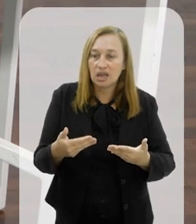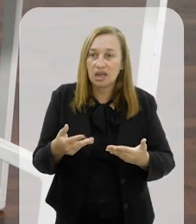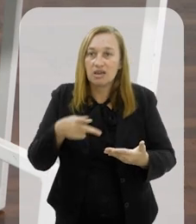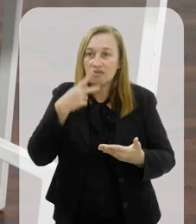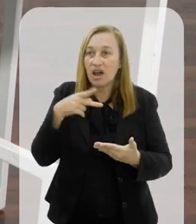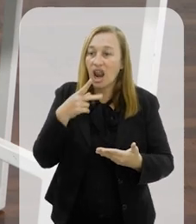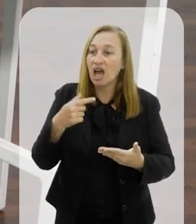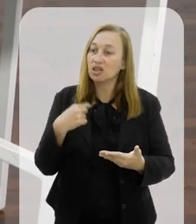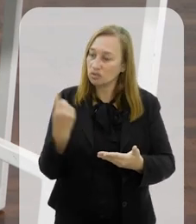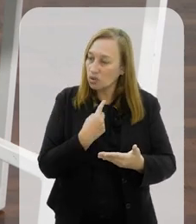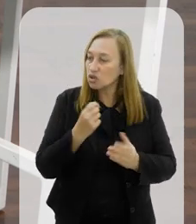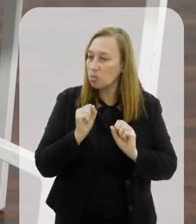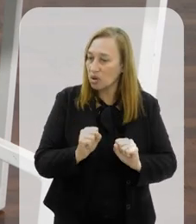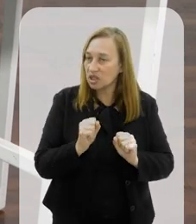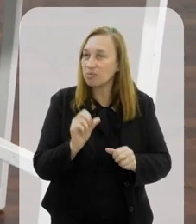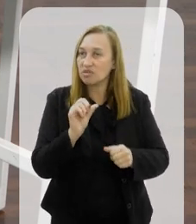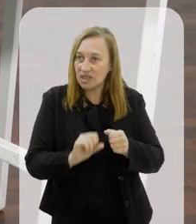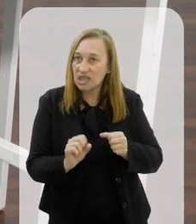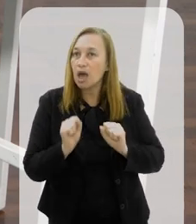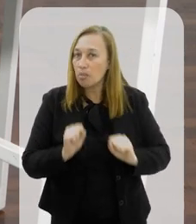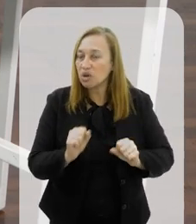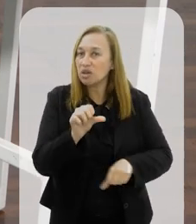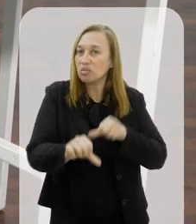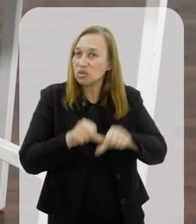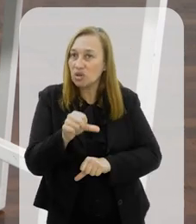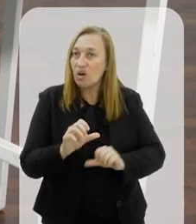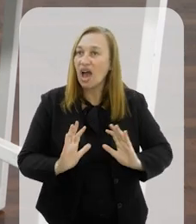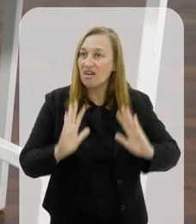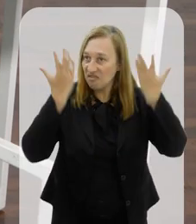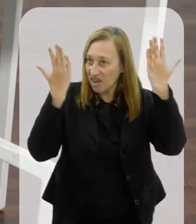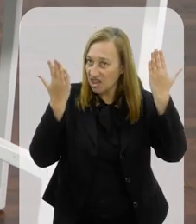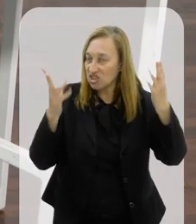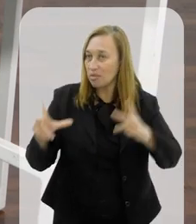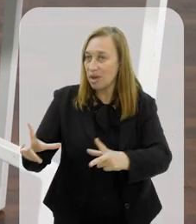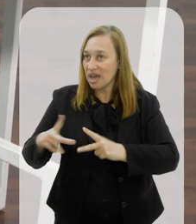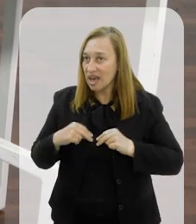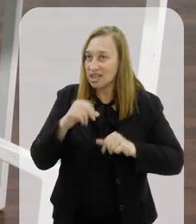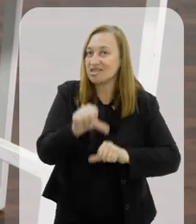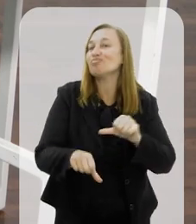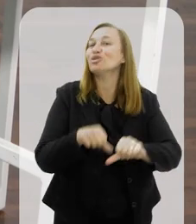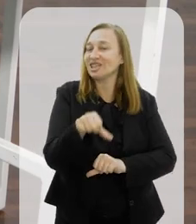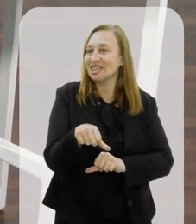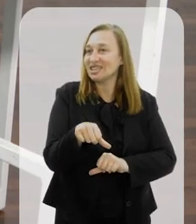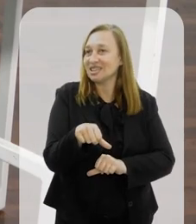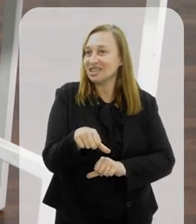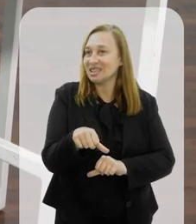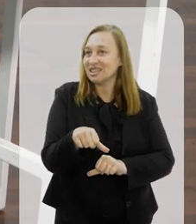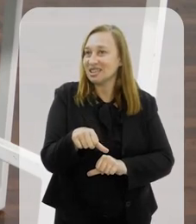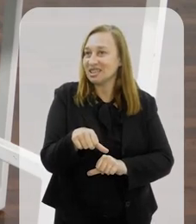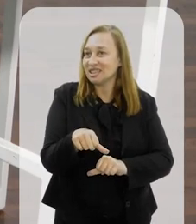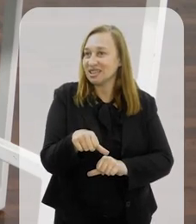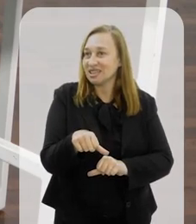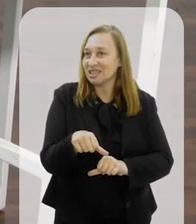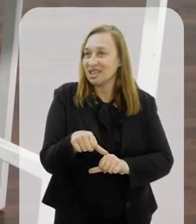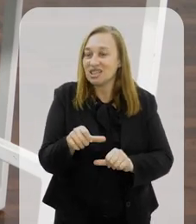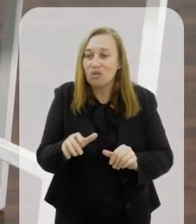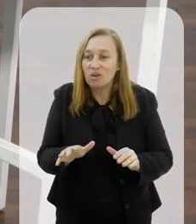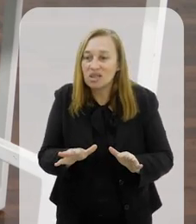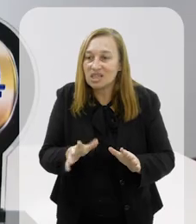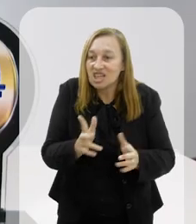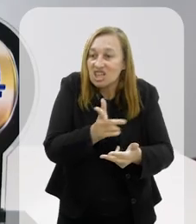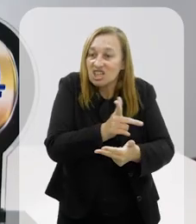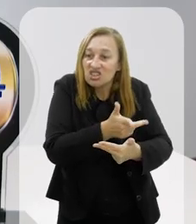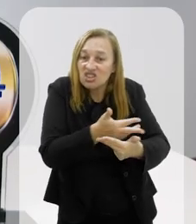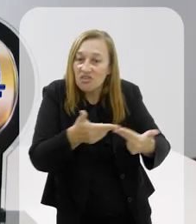tapa na cara para dizer olha a gente pode fazer a gente pode mudar a festa merece essa mudança essa essa coisa